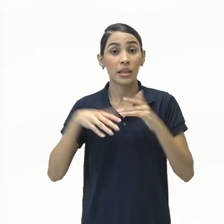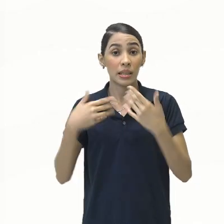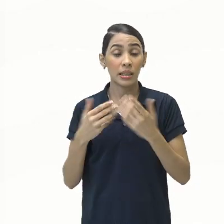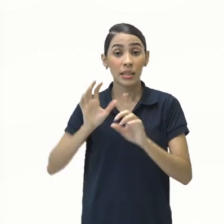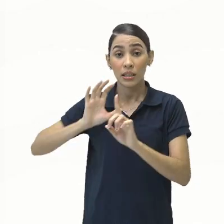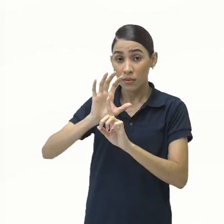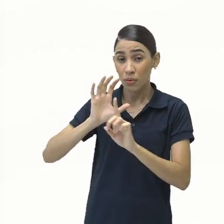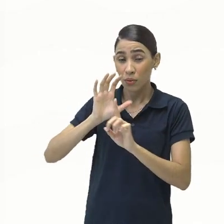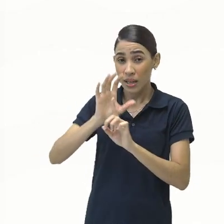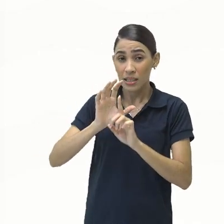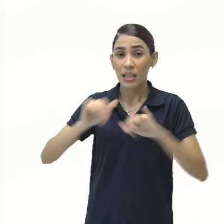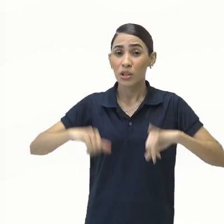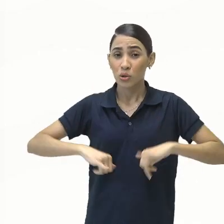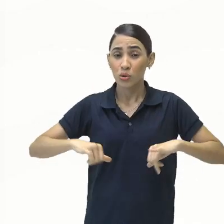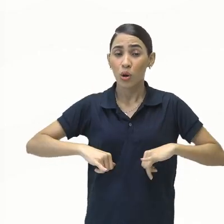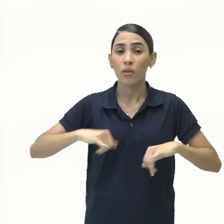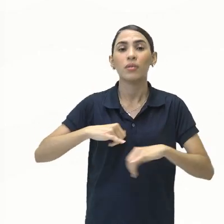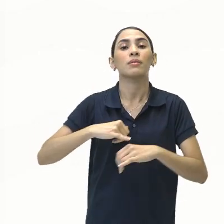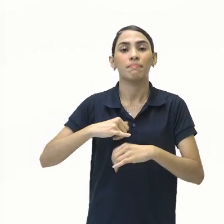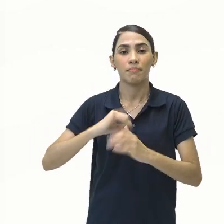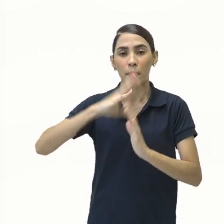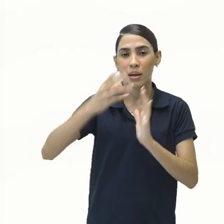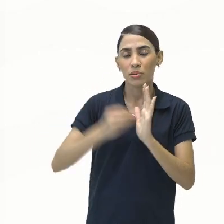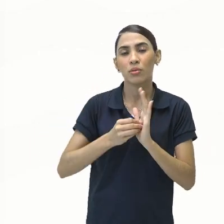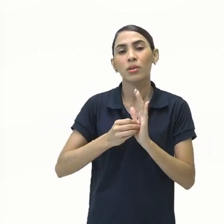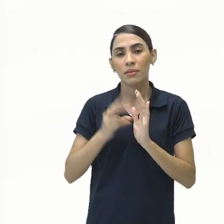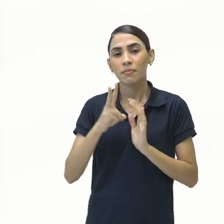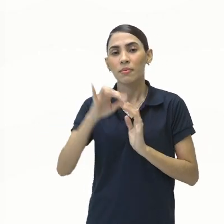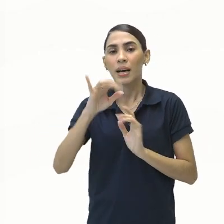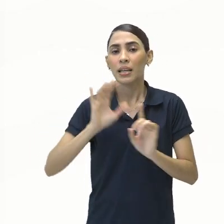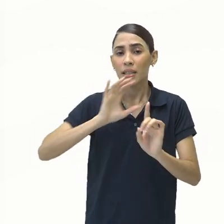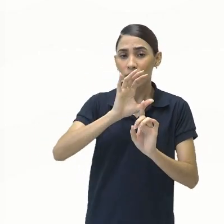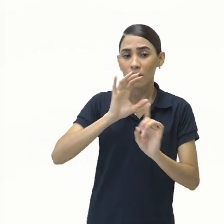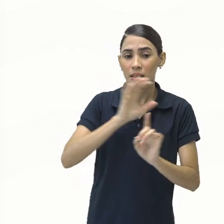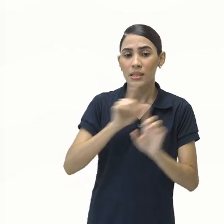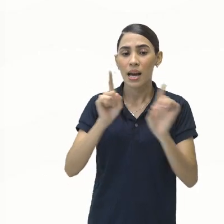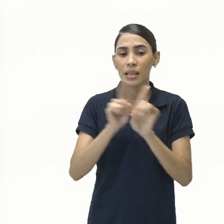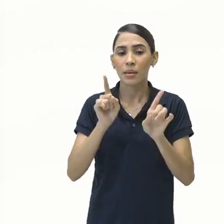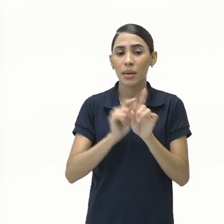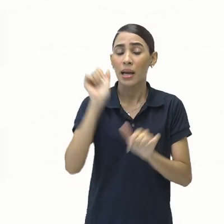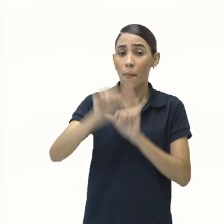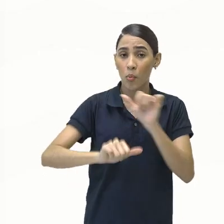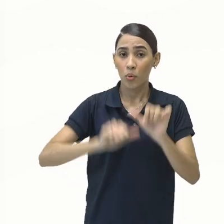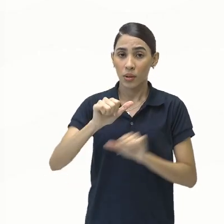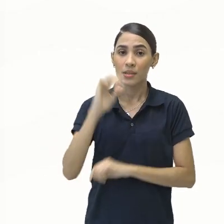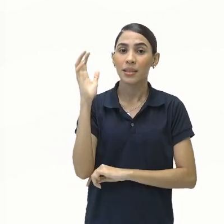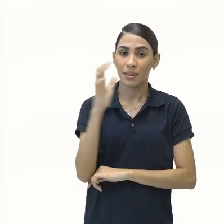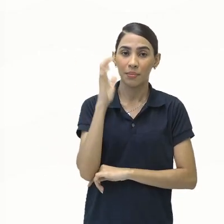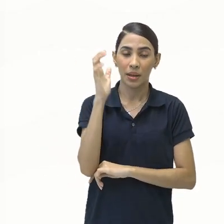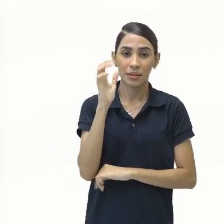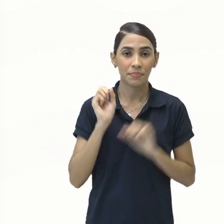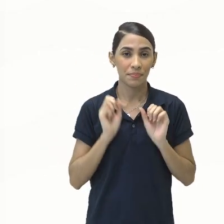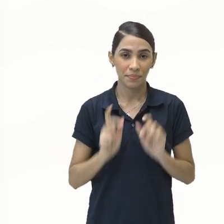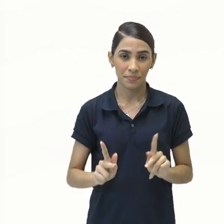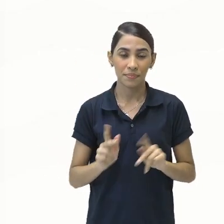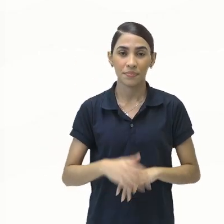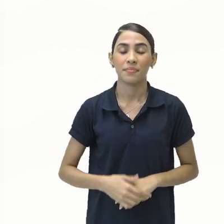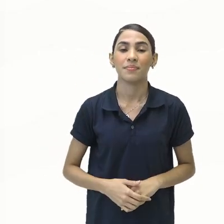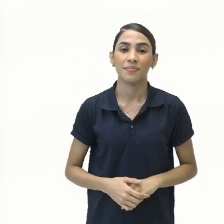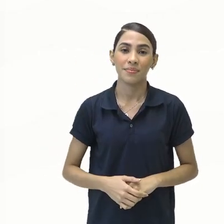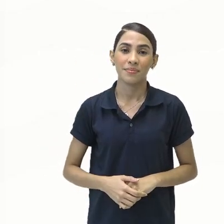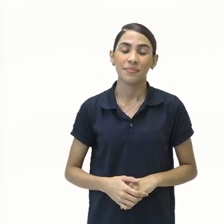que a Amazônia sofre trazem consequências também para o agravamento das mudanças climáticas, certo?